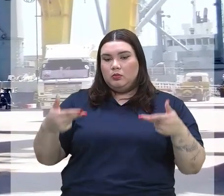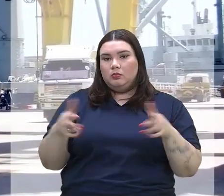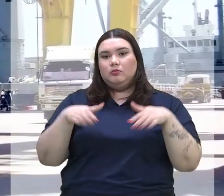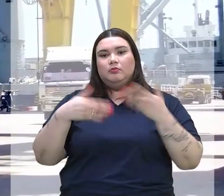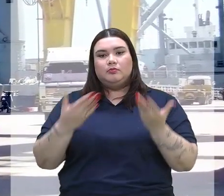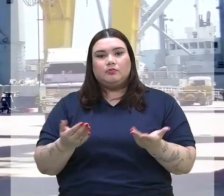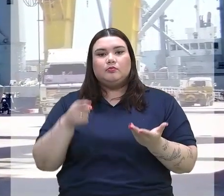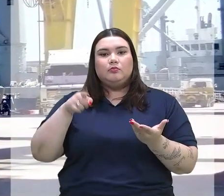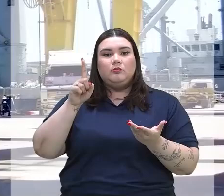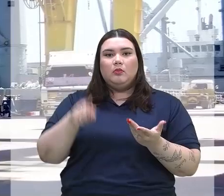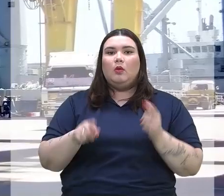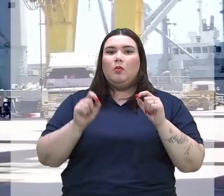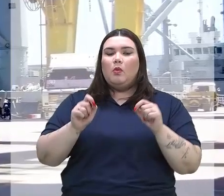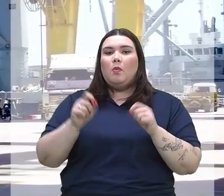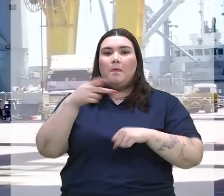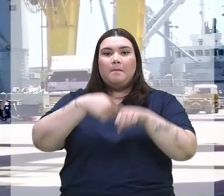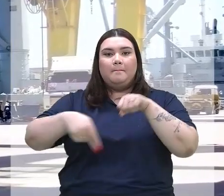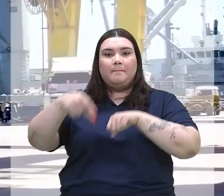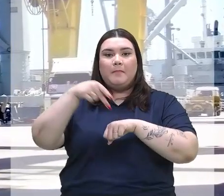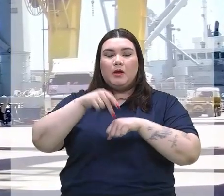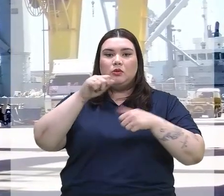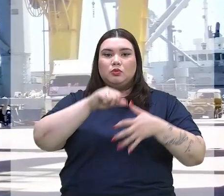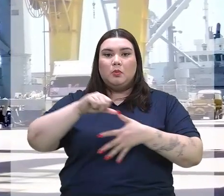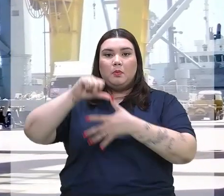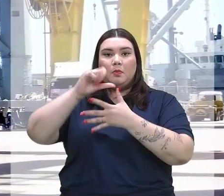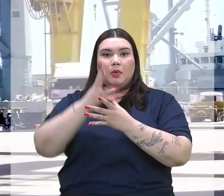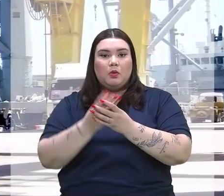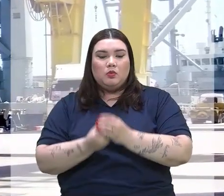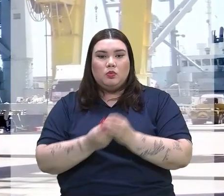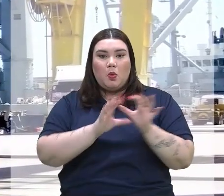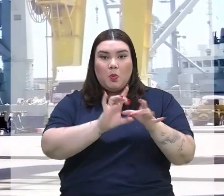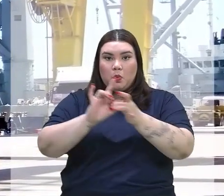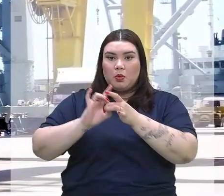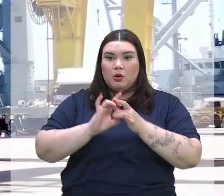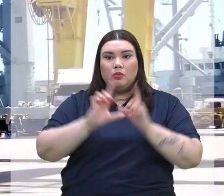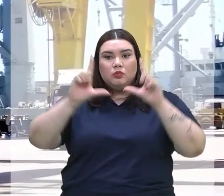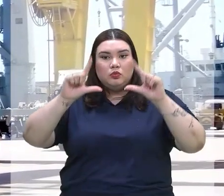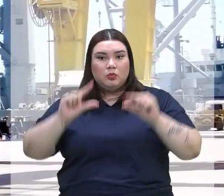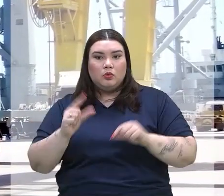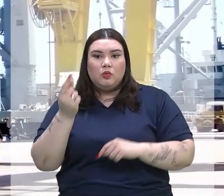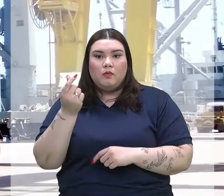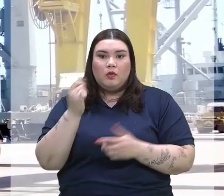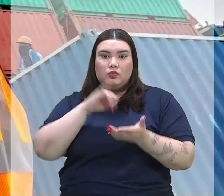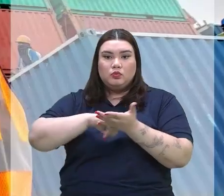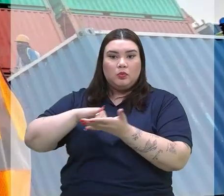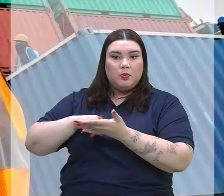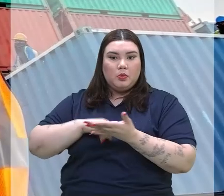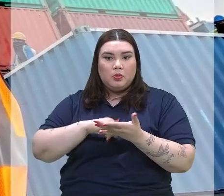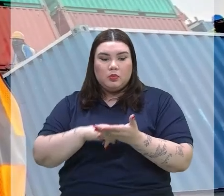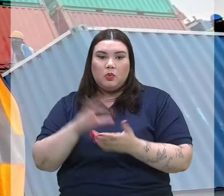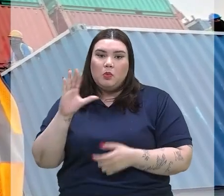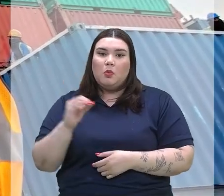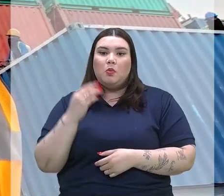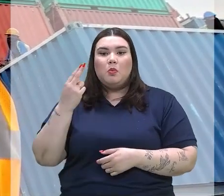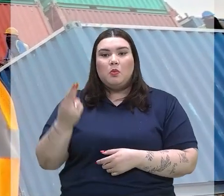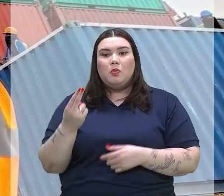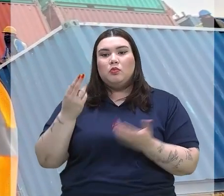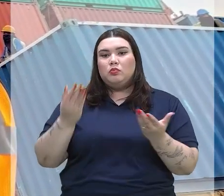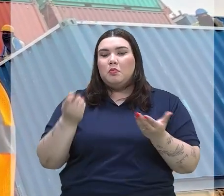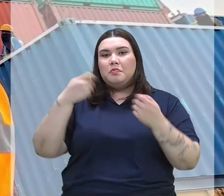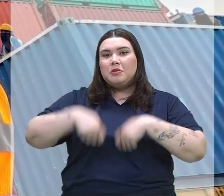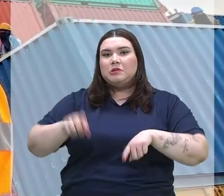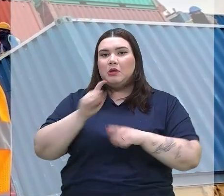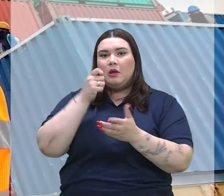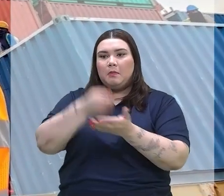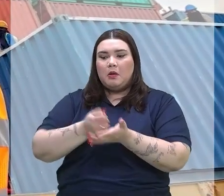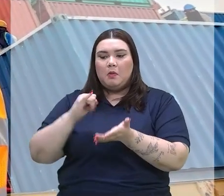os países do Mercosul fazem entre si. Se juntam, diminuem o valor dessas taxas ou mesmo deixam de cobrar